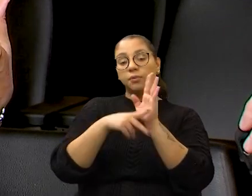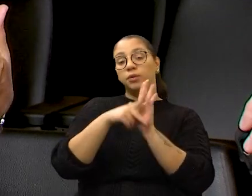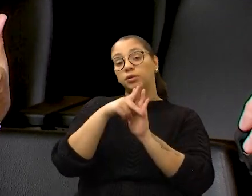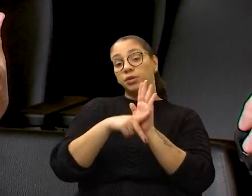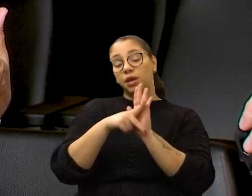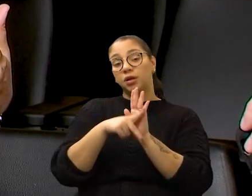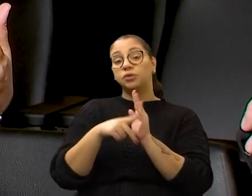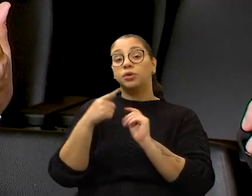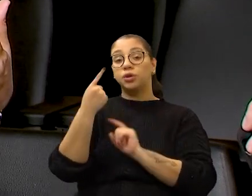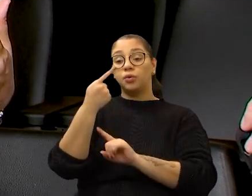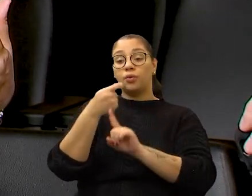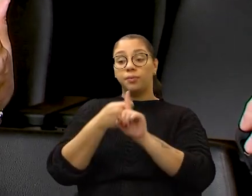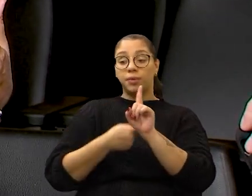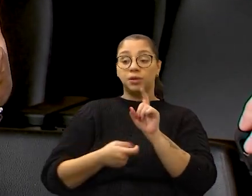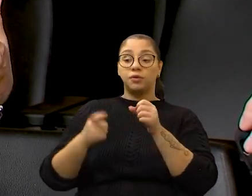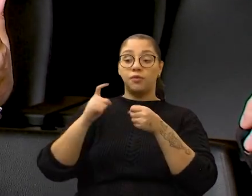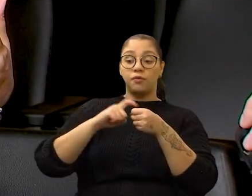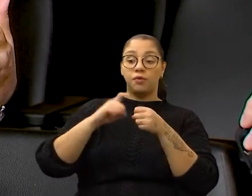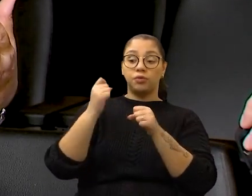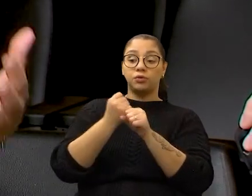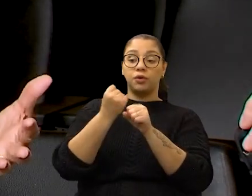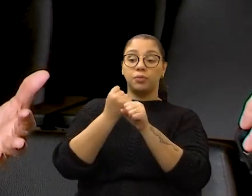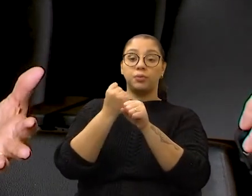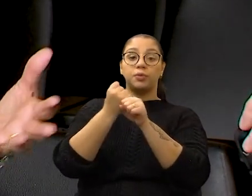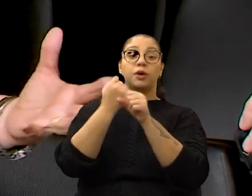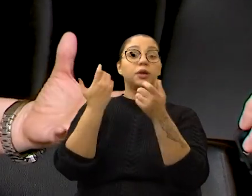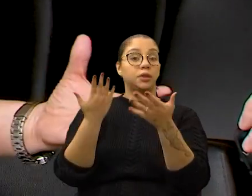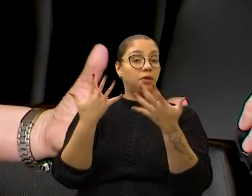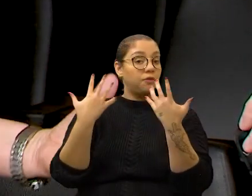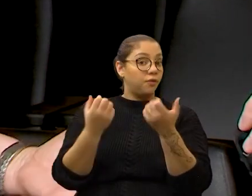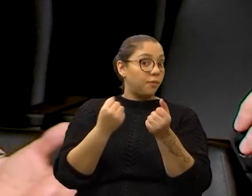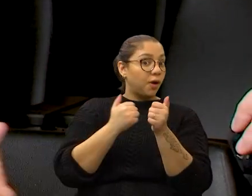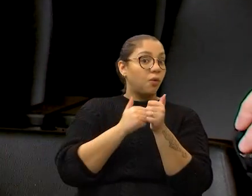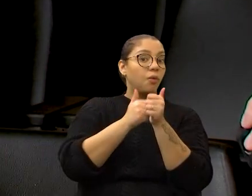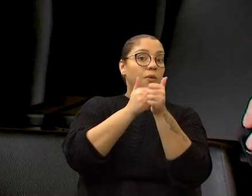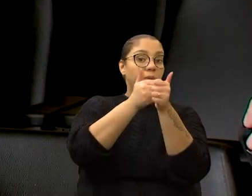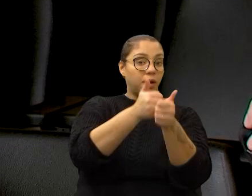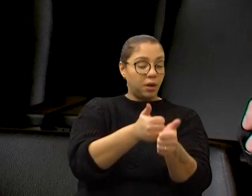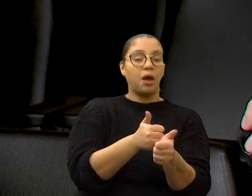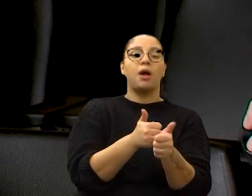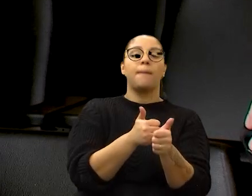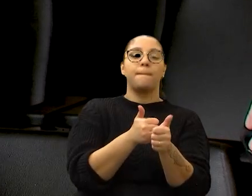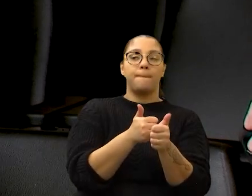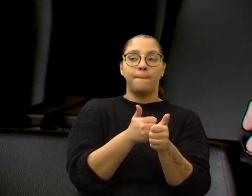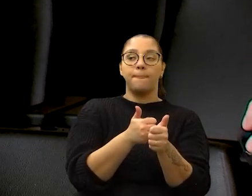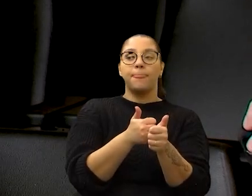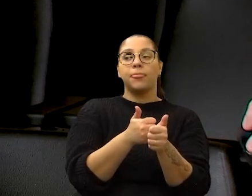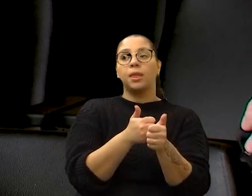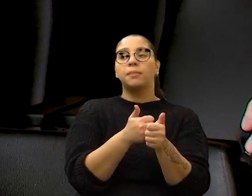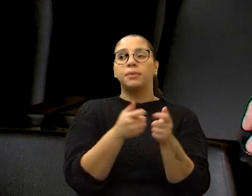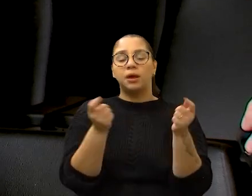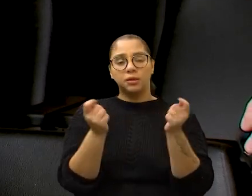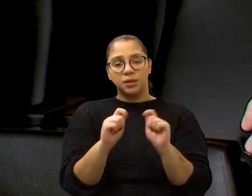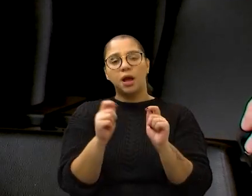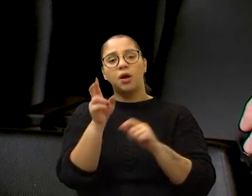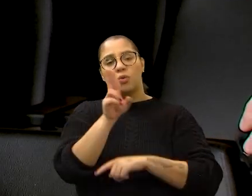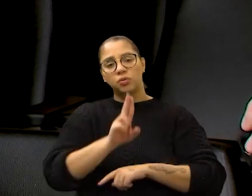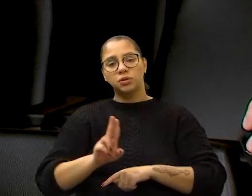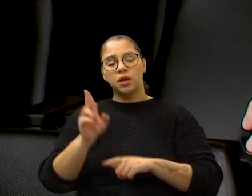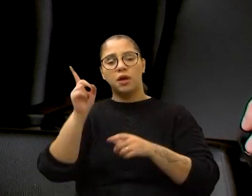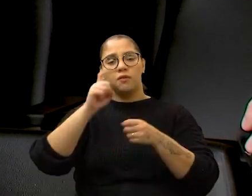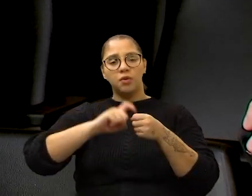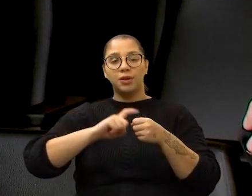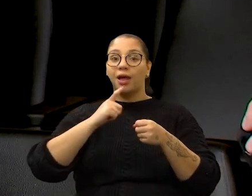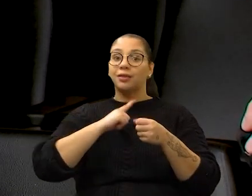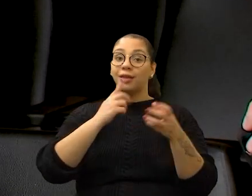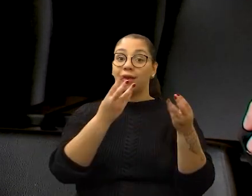ao projeto e que dentro de um mês retomam as obras. Então a gente vai estar acompanhando para que eles, né, possam voltar a